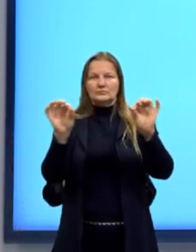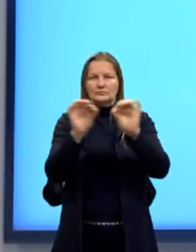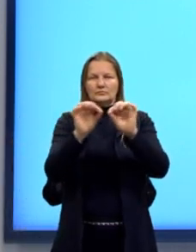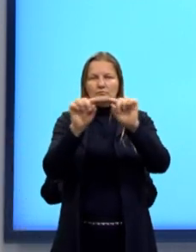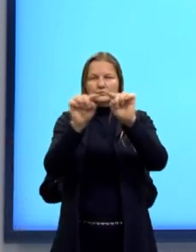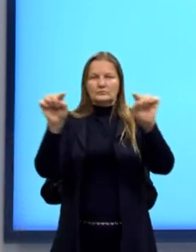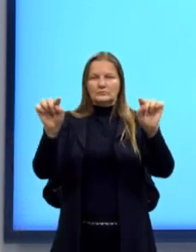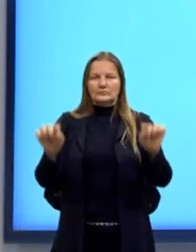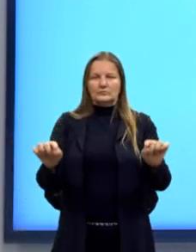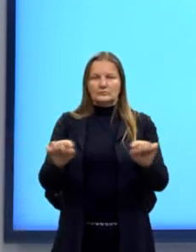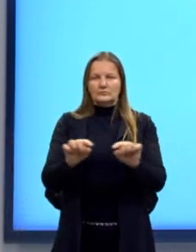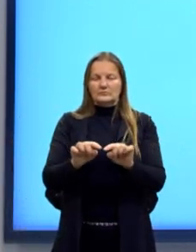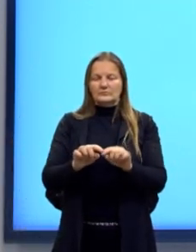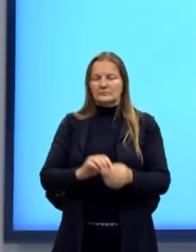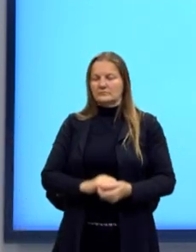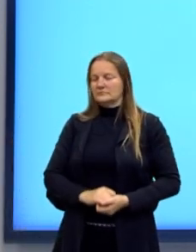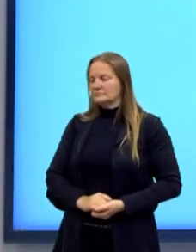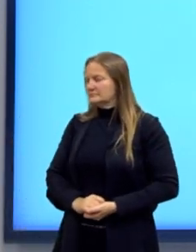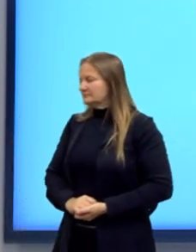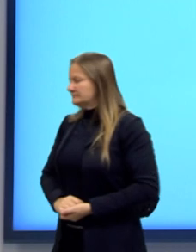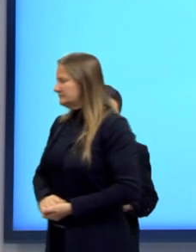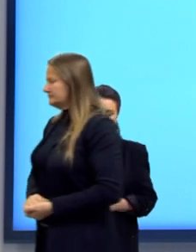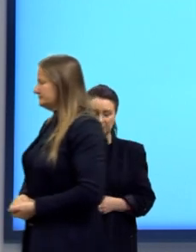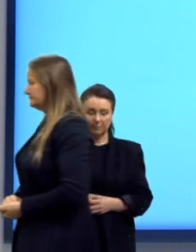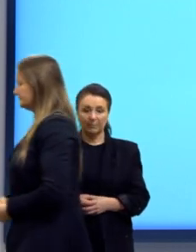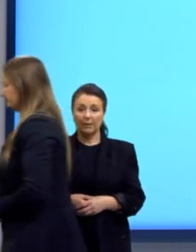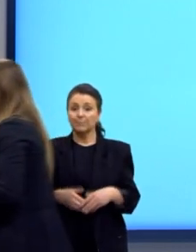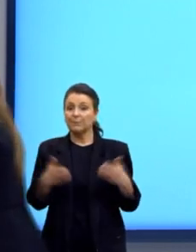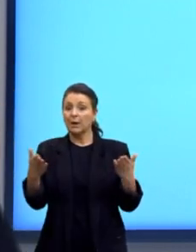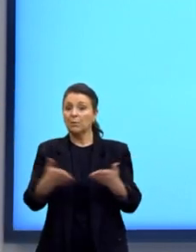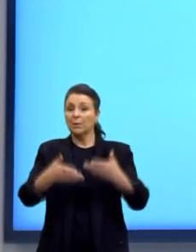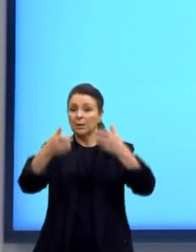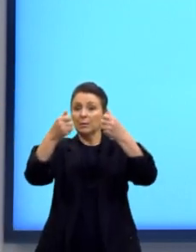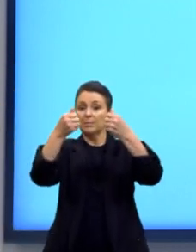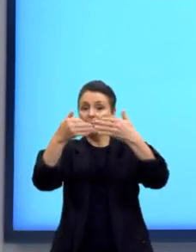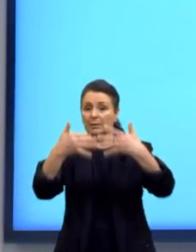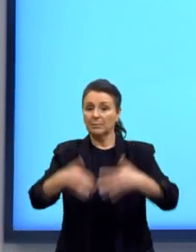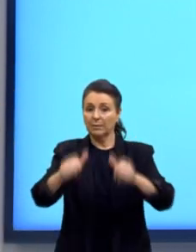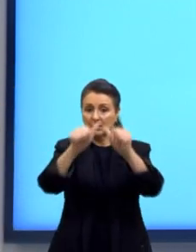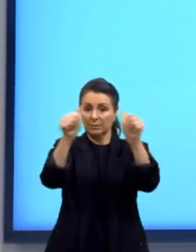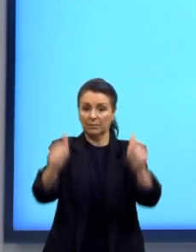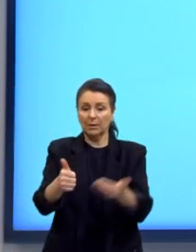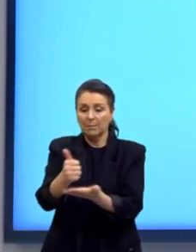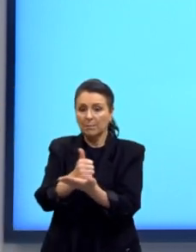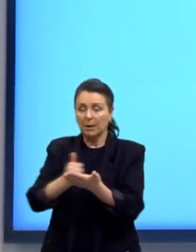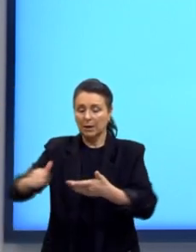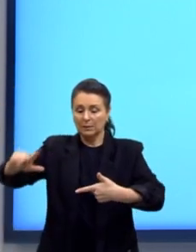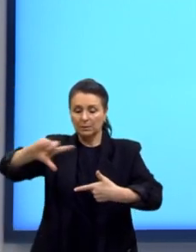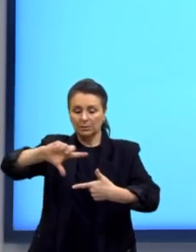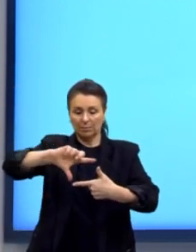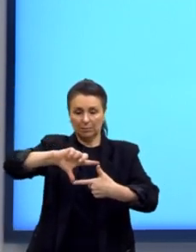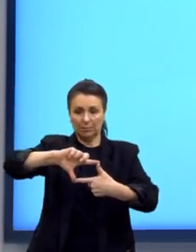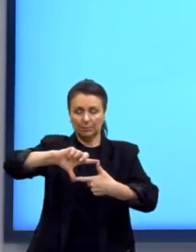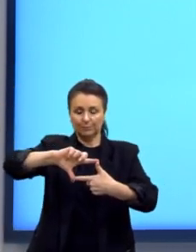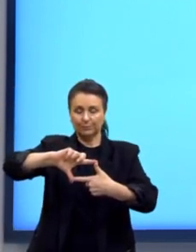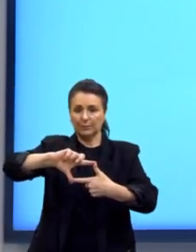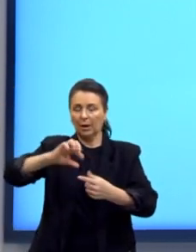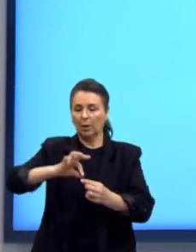retângulo agora pro determinar o que seria que nesta figura a base do nosso retângulo já que altura nós já temos